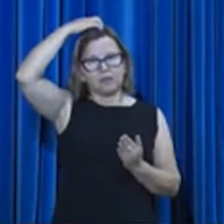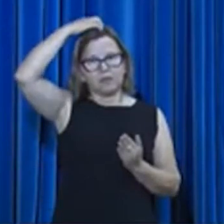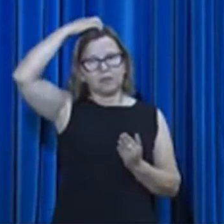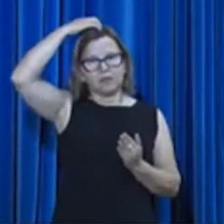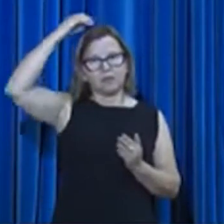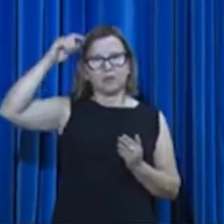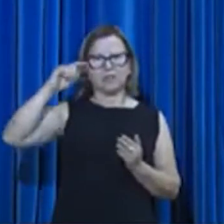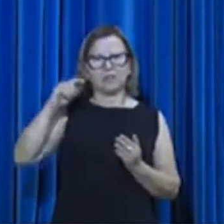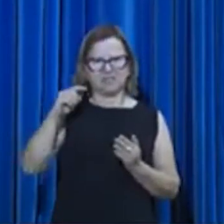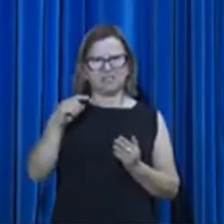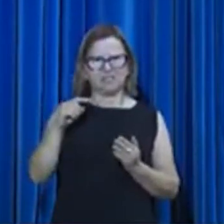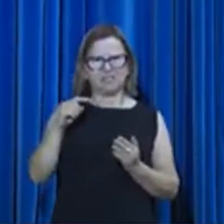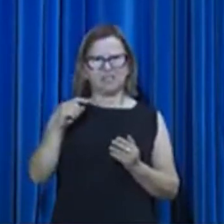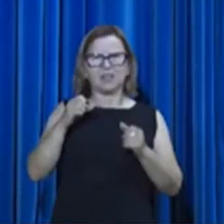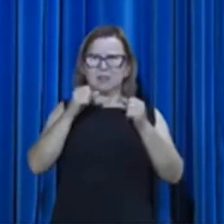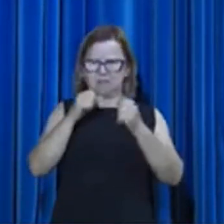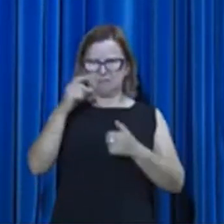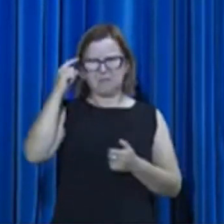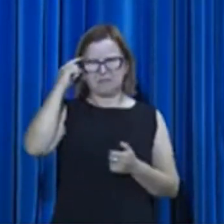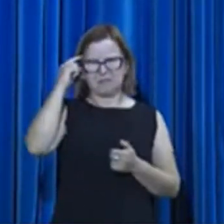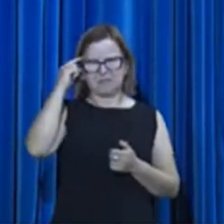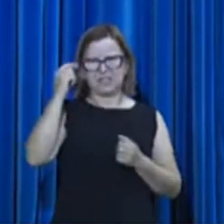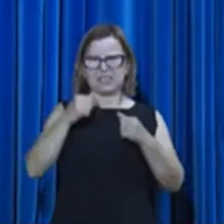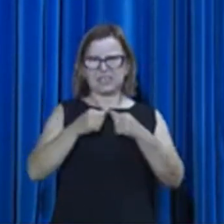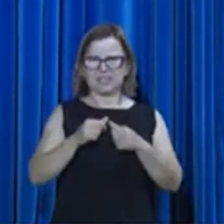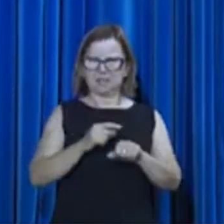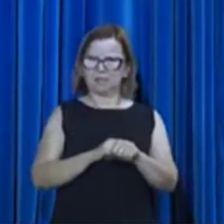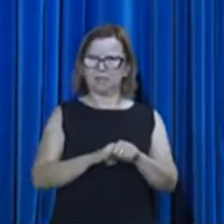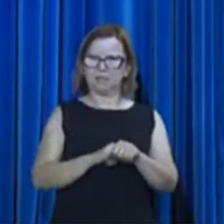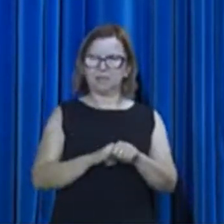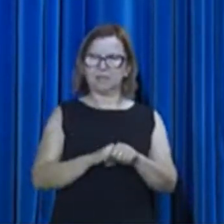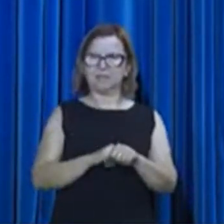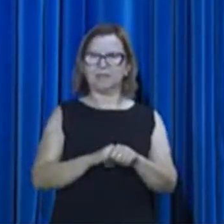Você se imagine nessa situação.